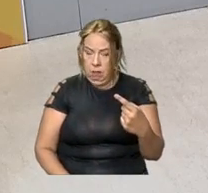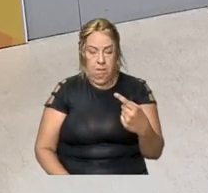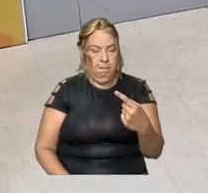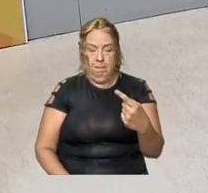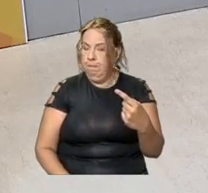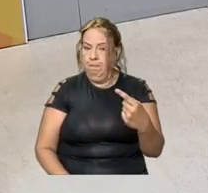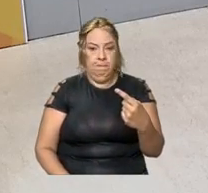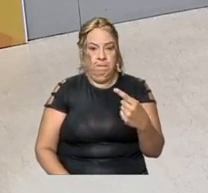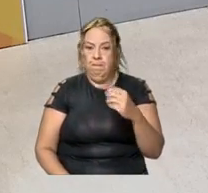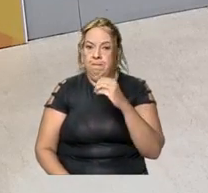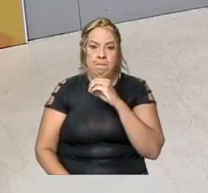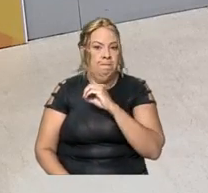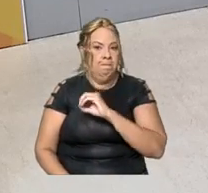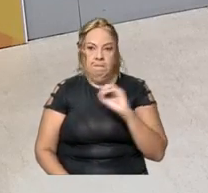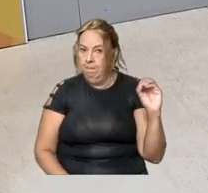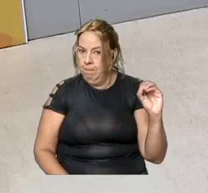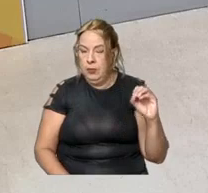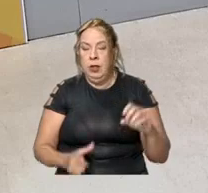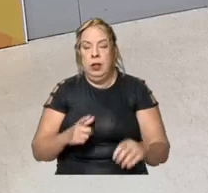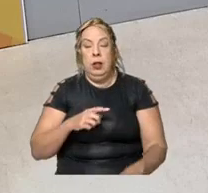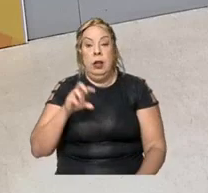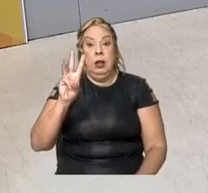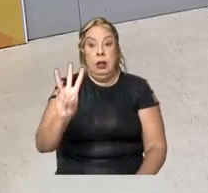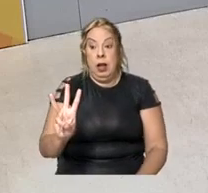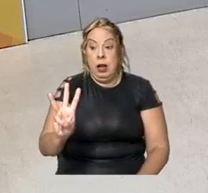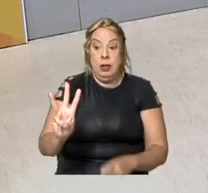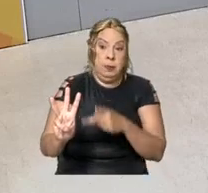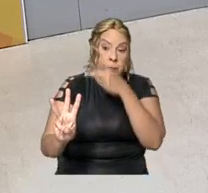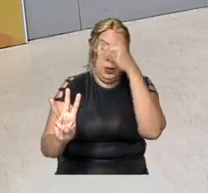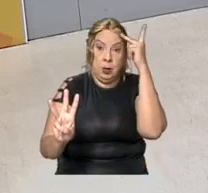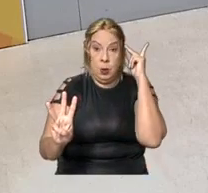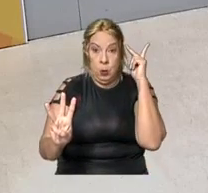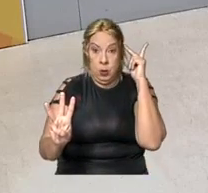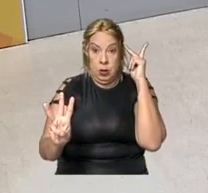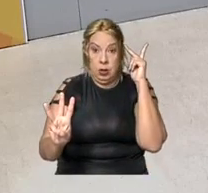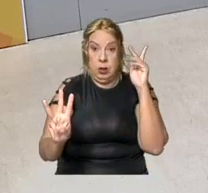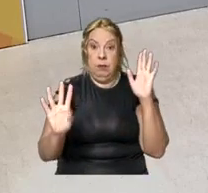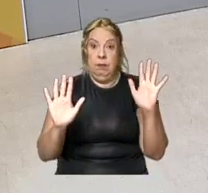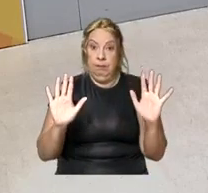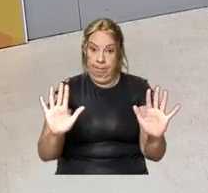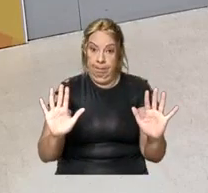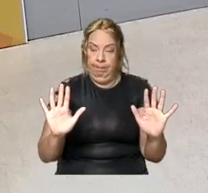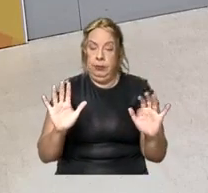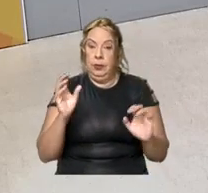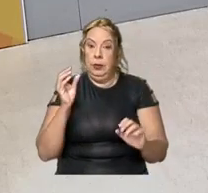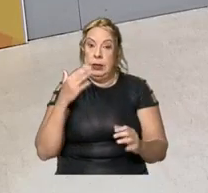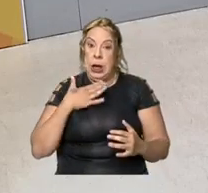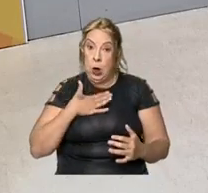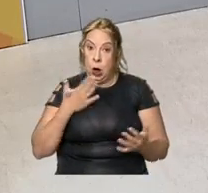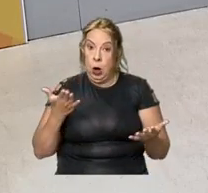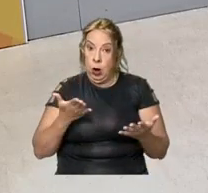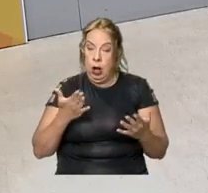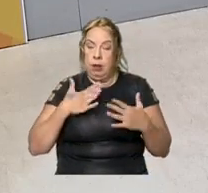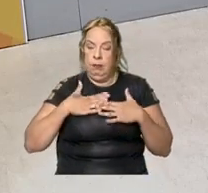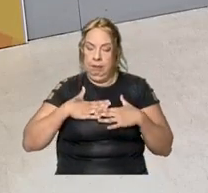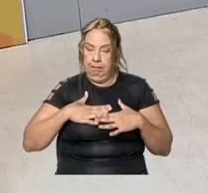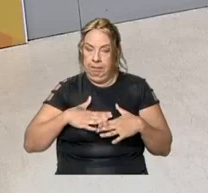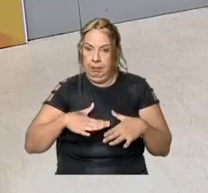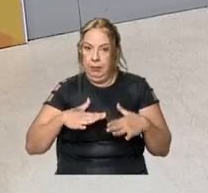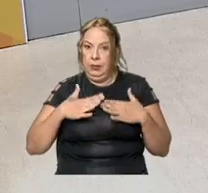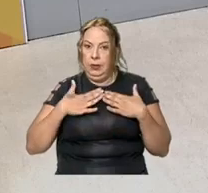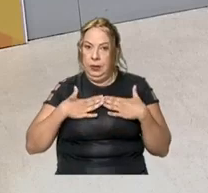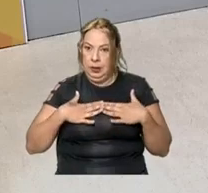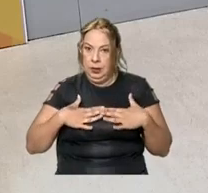Não, meu amigo, ainda não. Três títulos estão na expectativa, não foi o momento. Vamos seguindo,